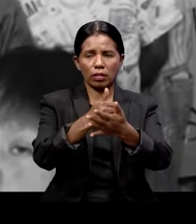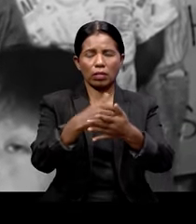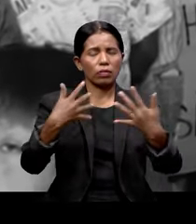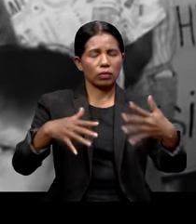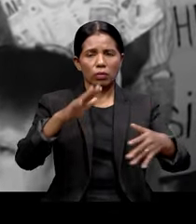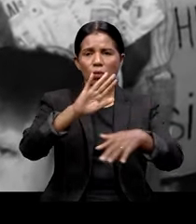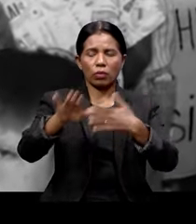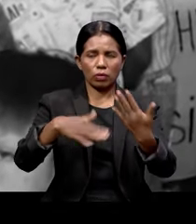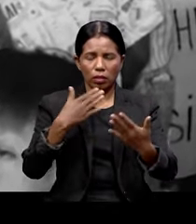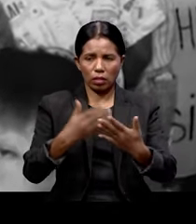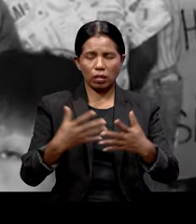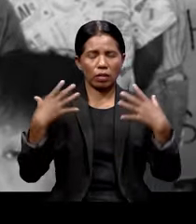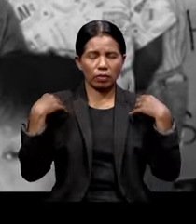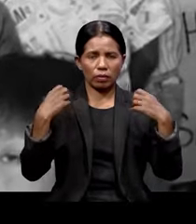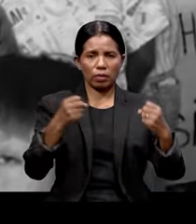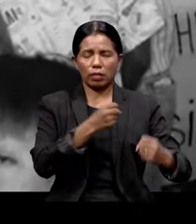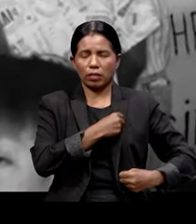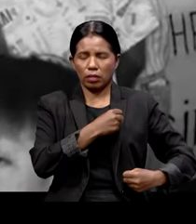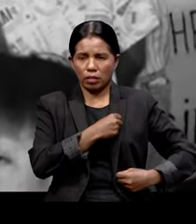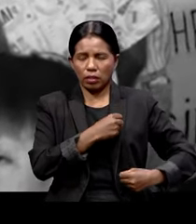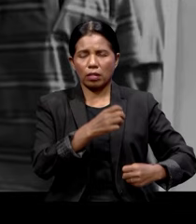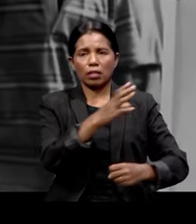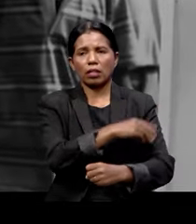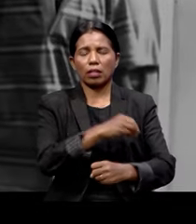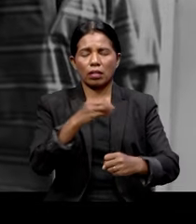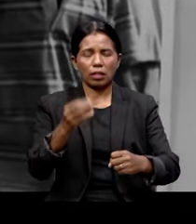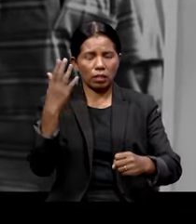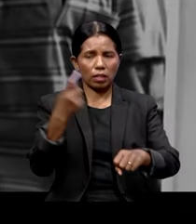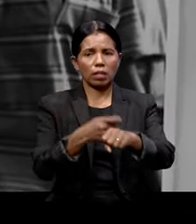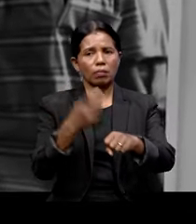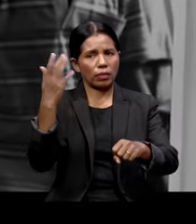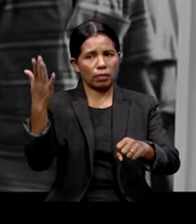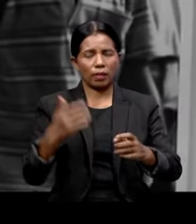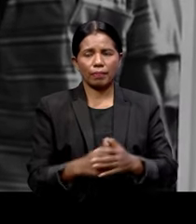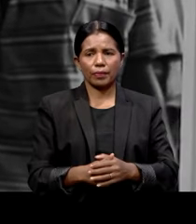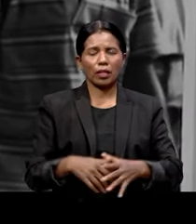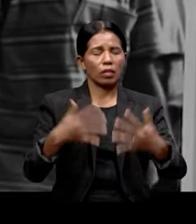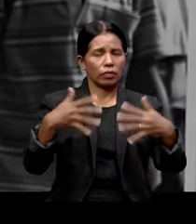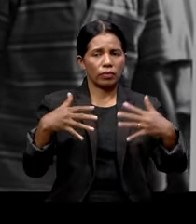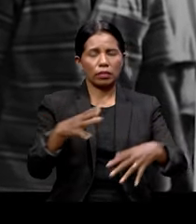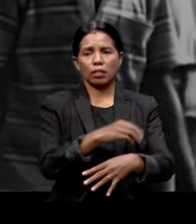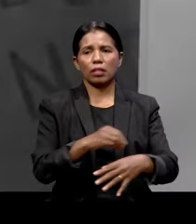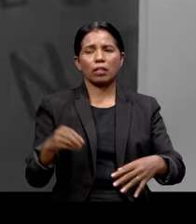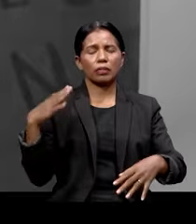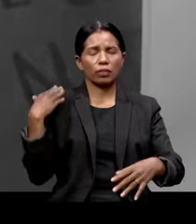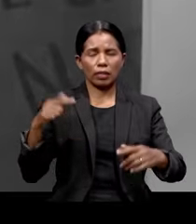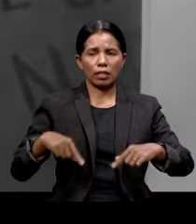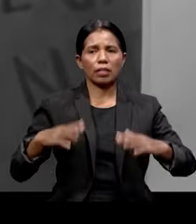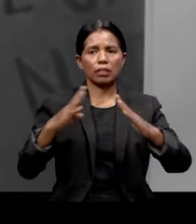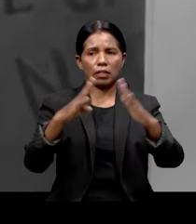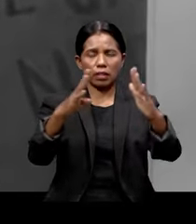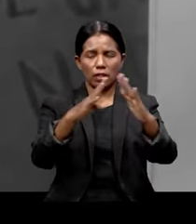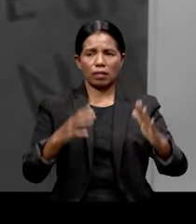geral e força armada frentes armadas e frente clandestina e tempo no bar funo resistência juvenil e cidade e